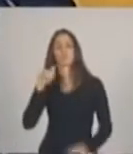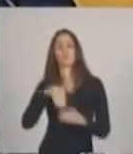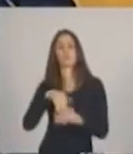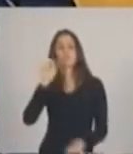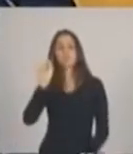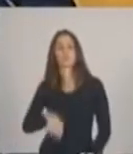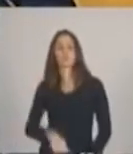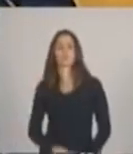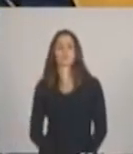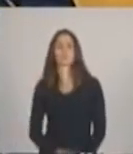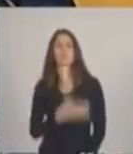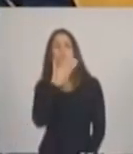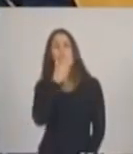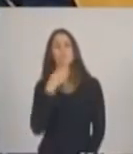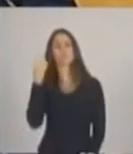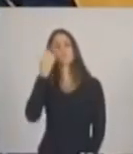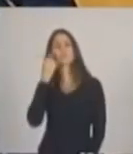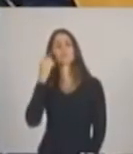Santos.